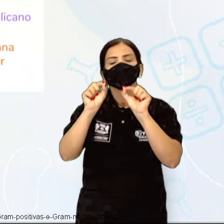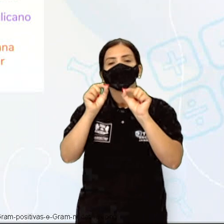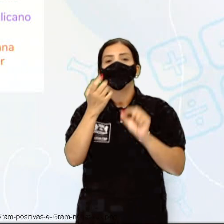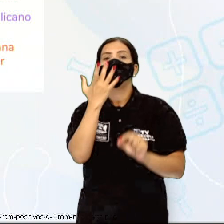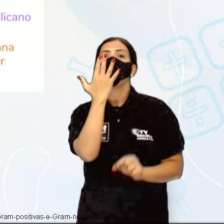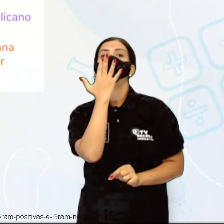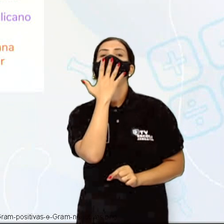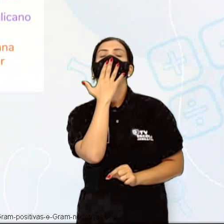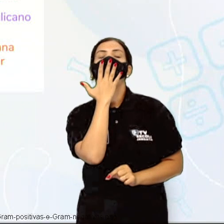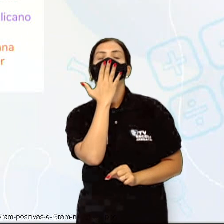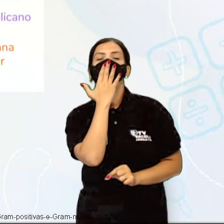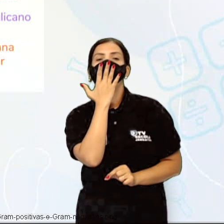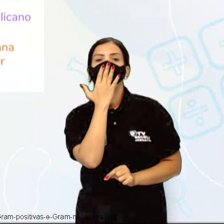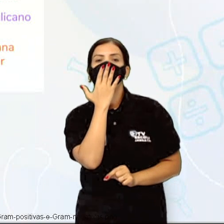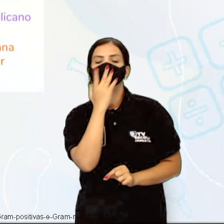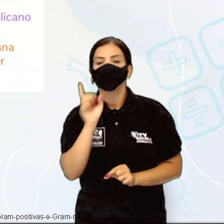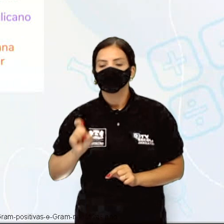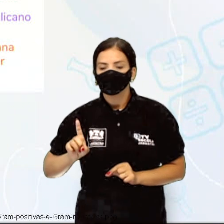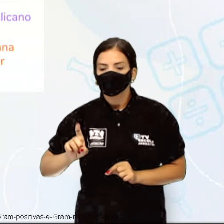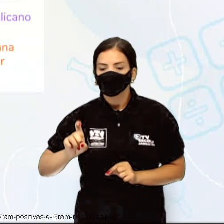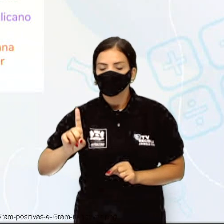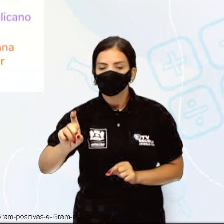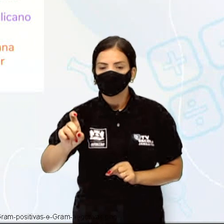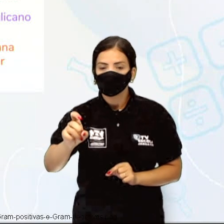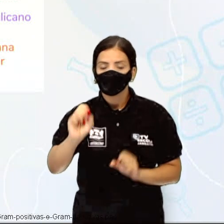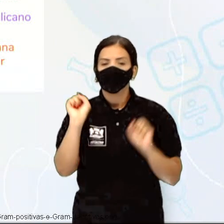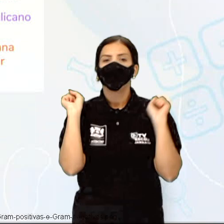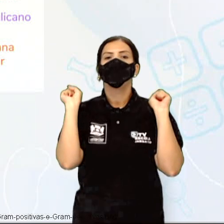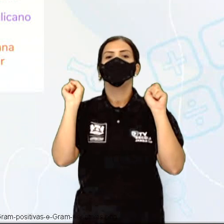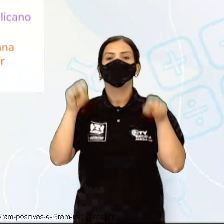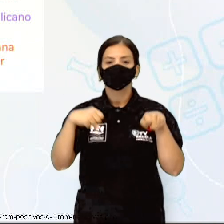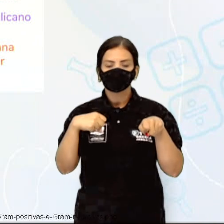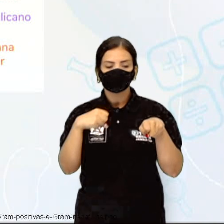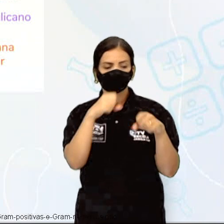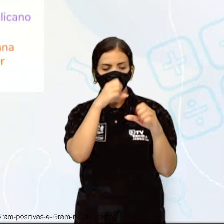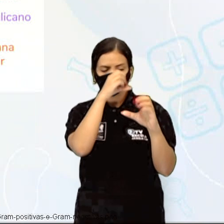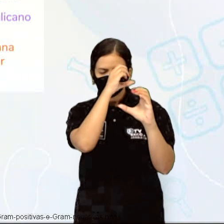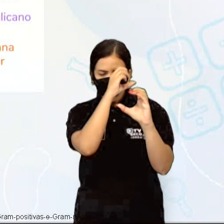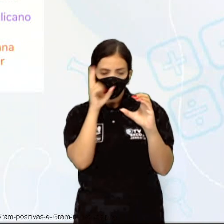para que elas possam ser vistas ao microscópio. Aquelas que podem ser,